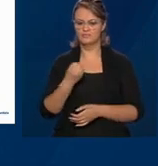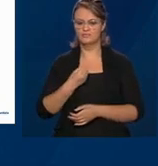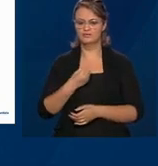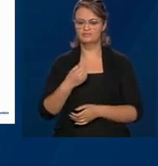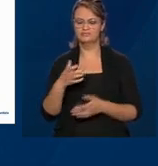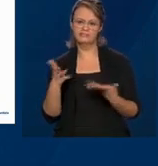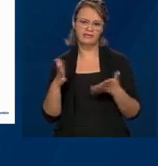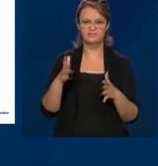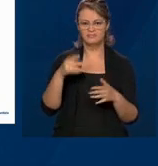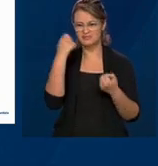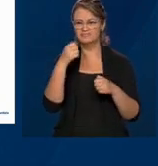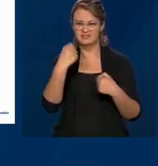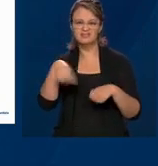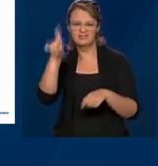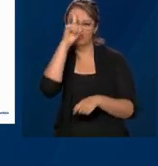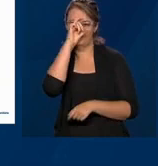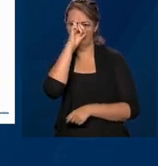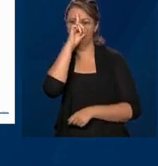hospitalização